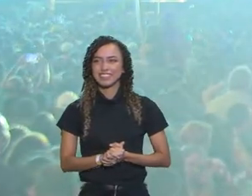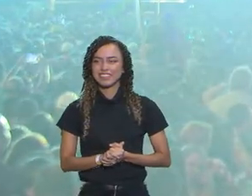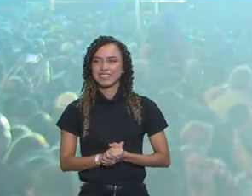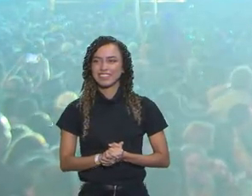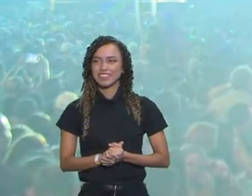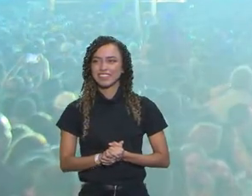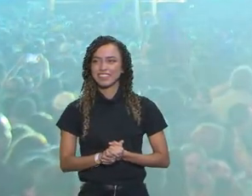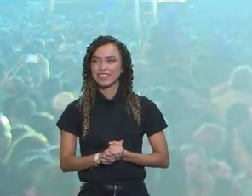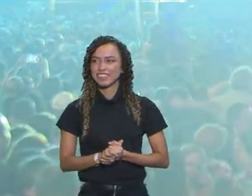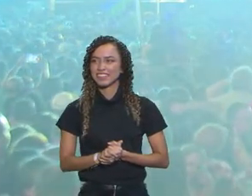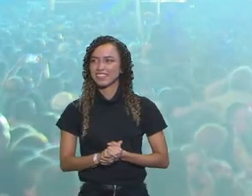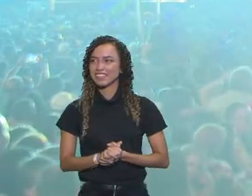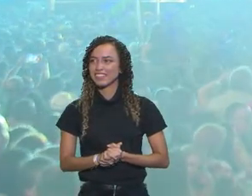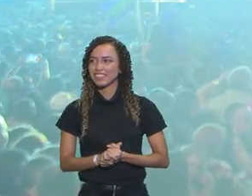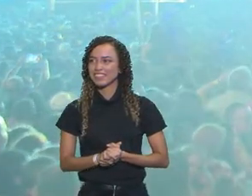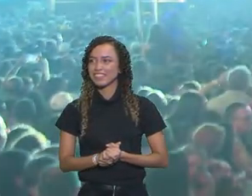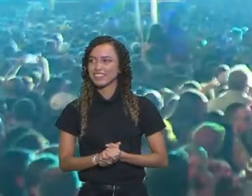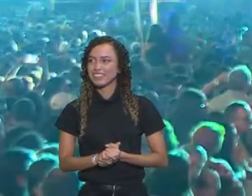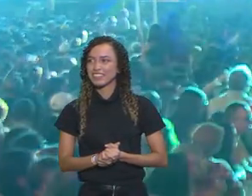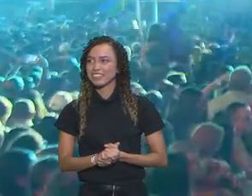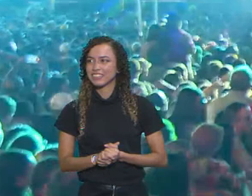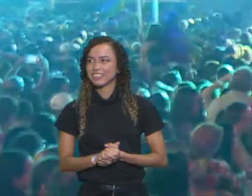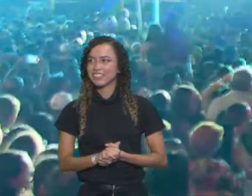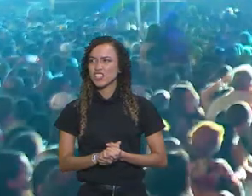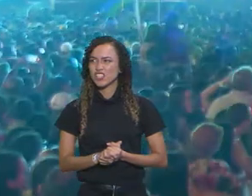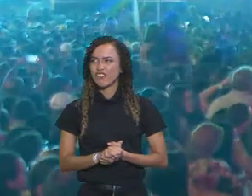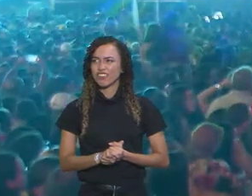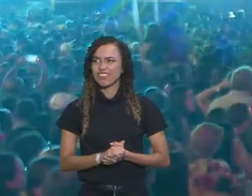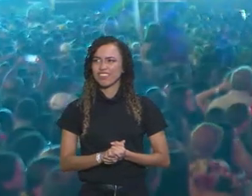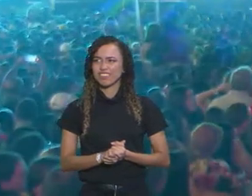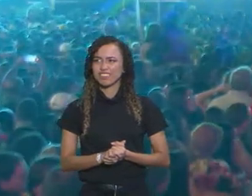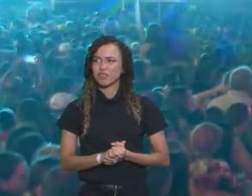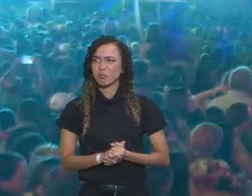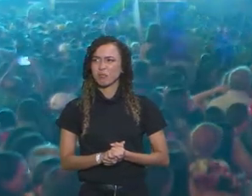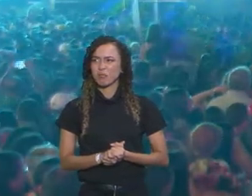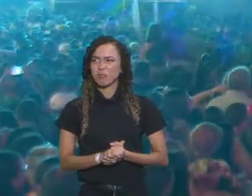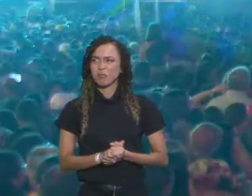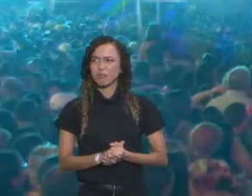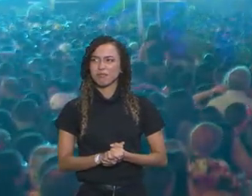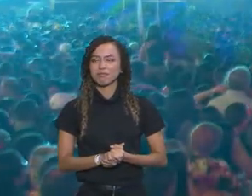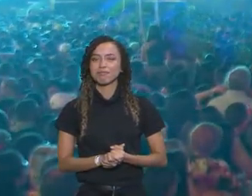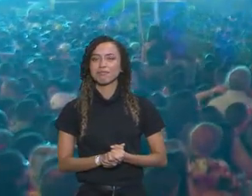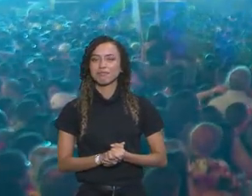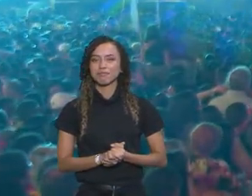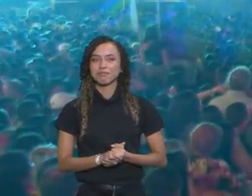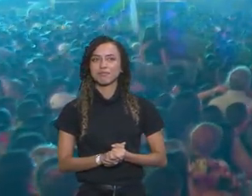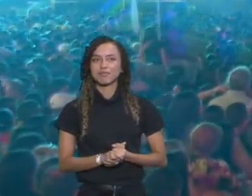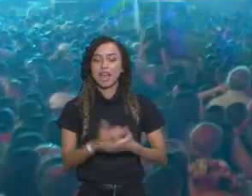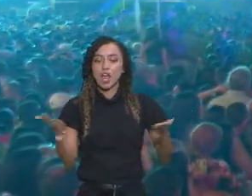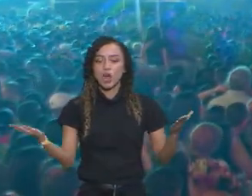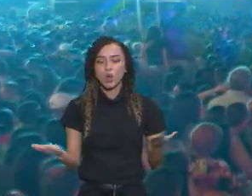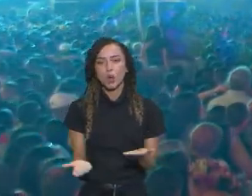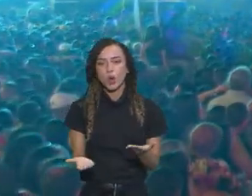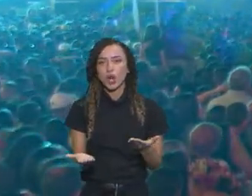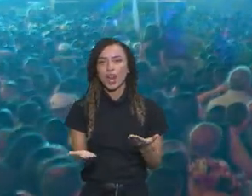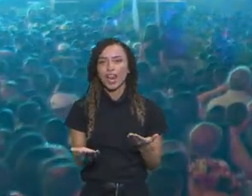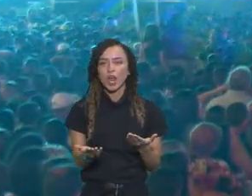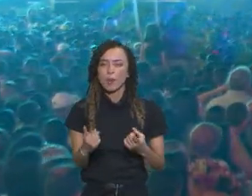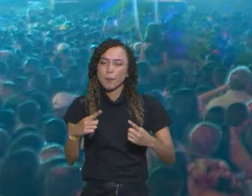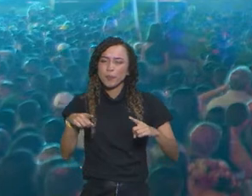coisa boa Vamos aprender uma coreografia nova não é tão nova